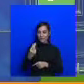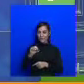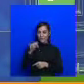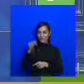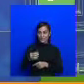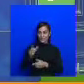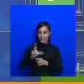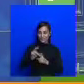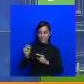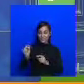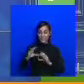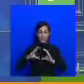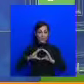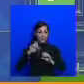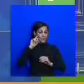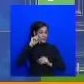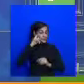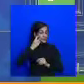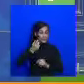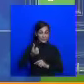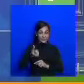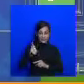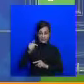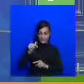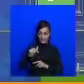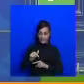preta 67. Preta